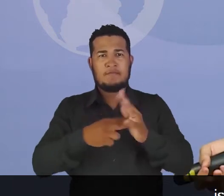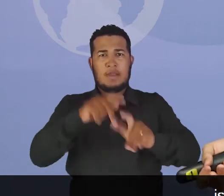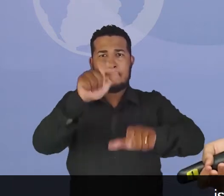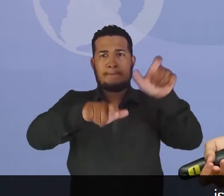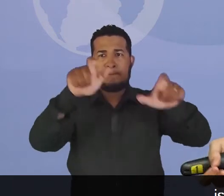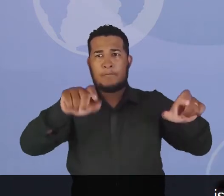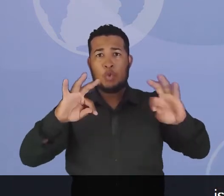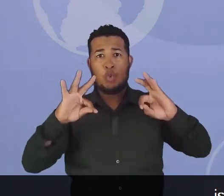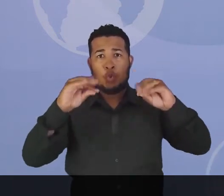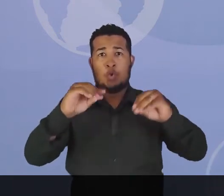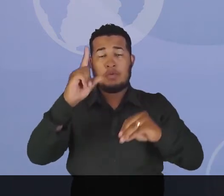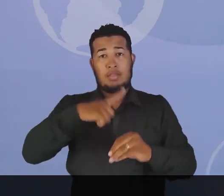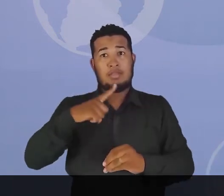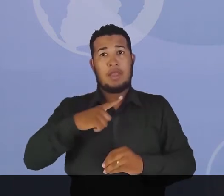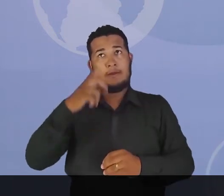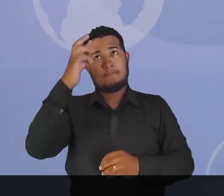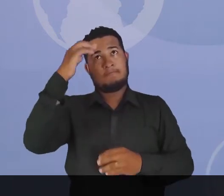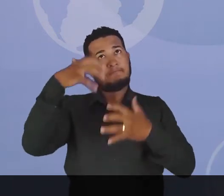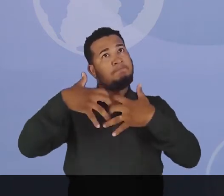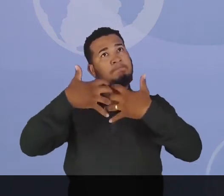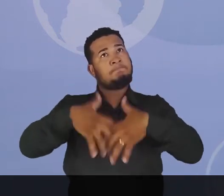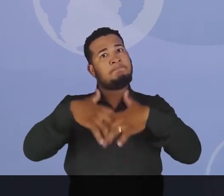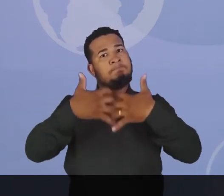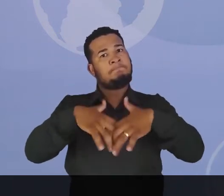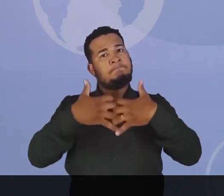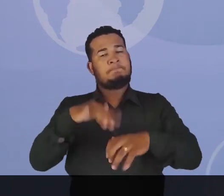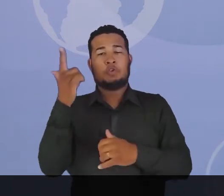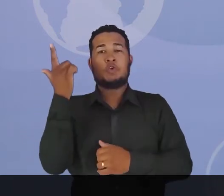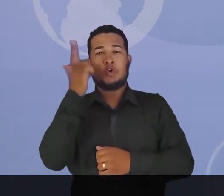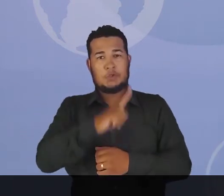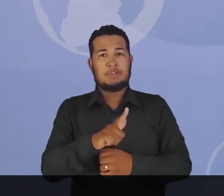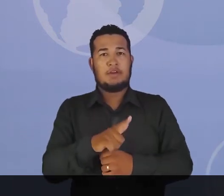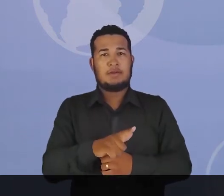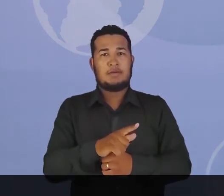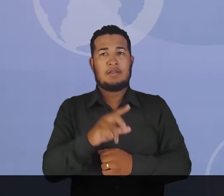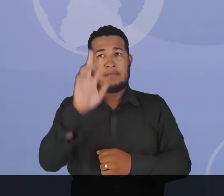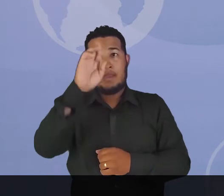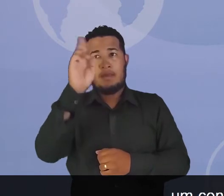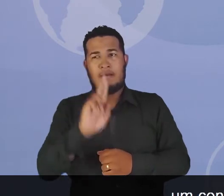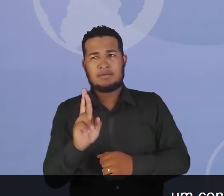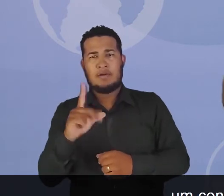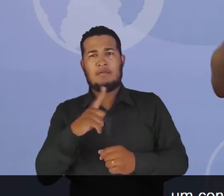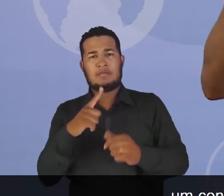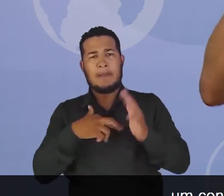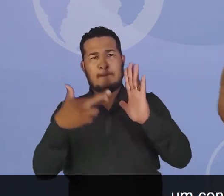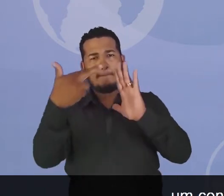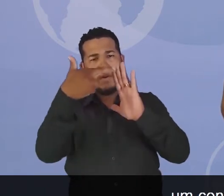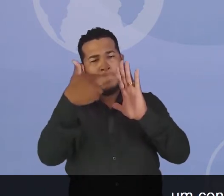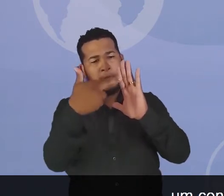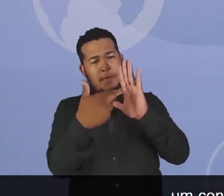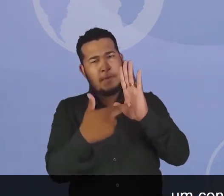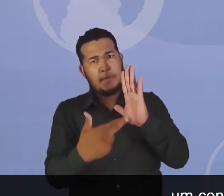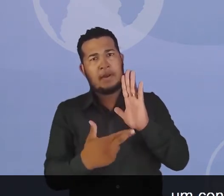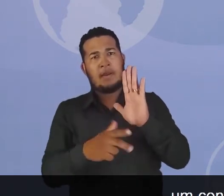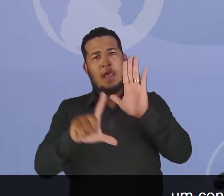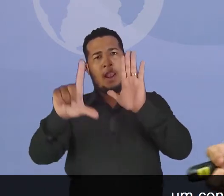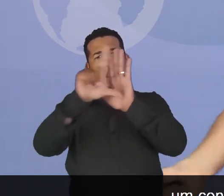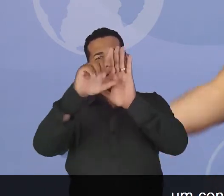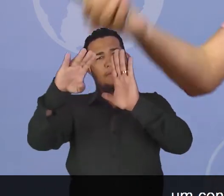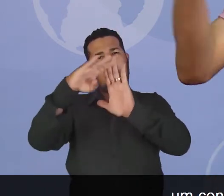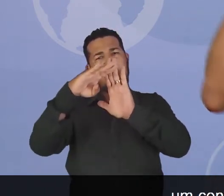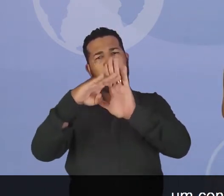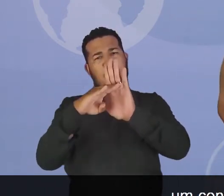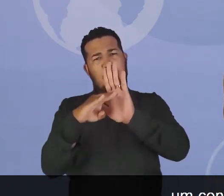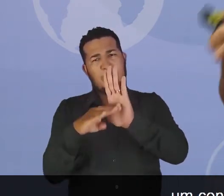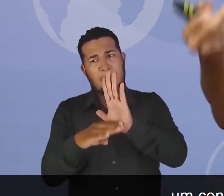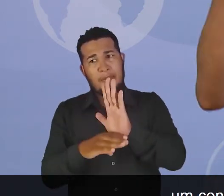animais racionais e que a razão tem um conjunto de regras, um conjunto de leis que determinam